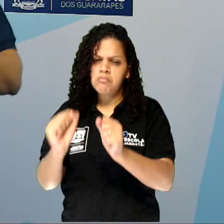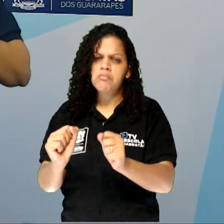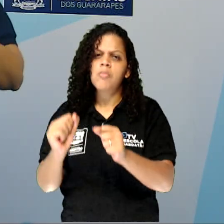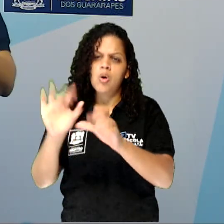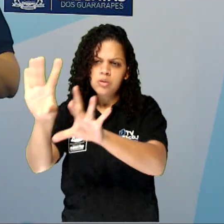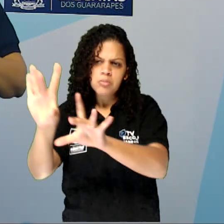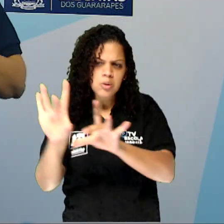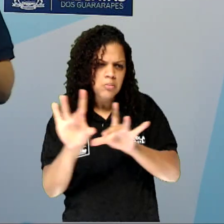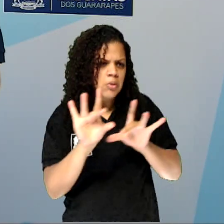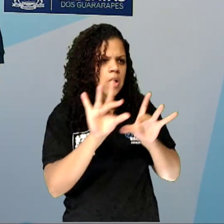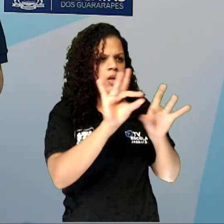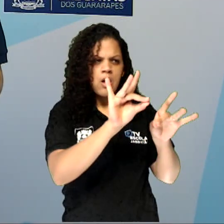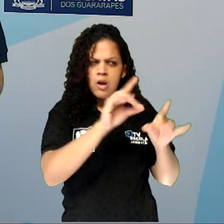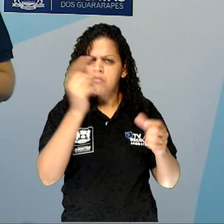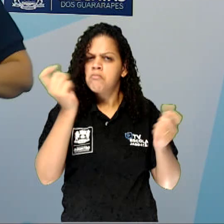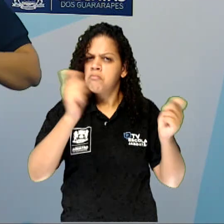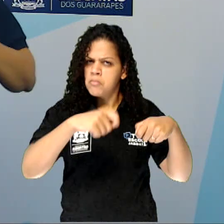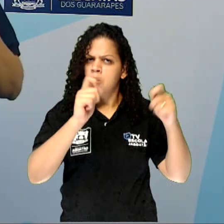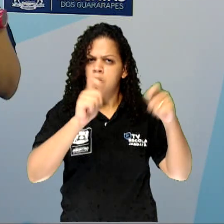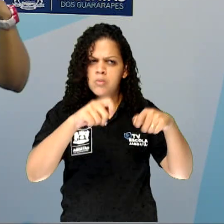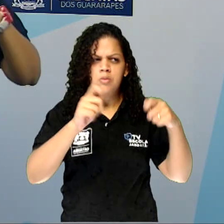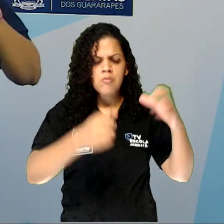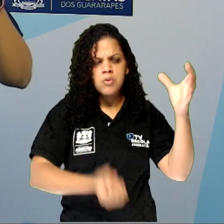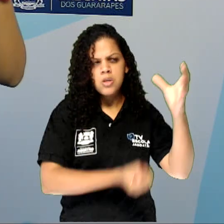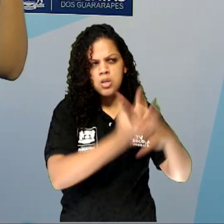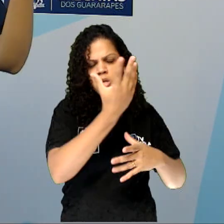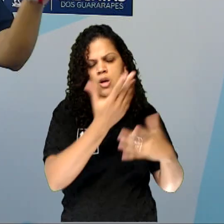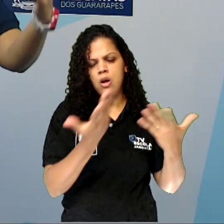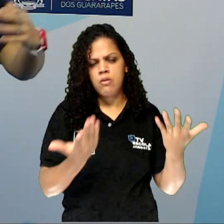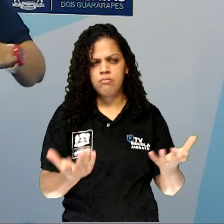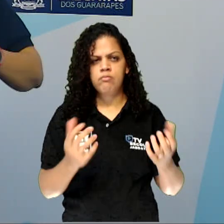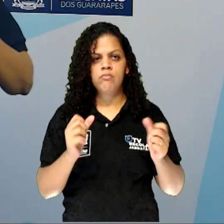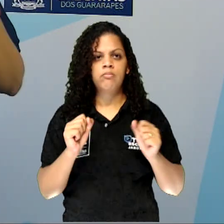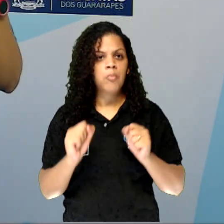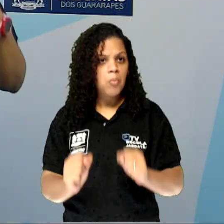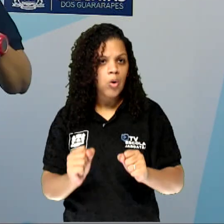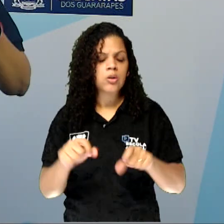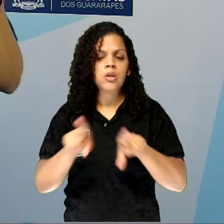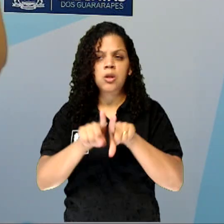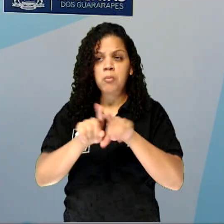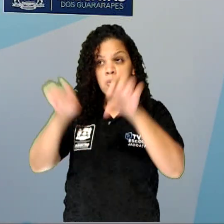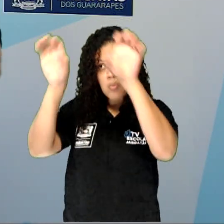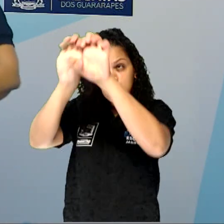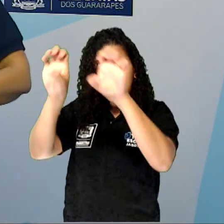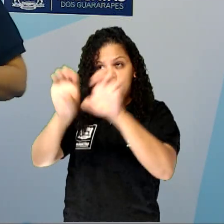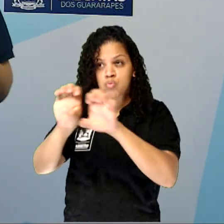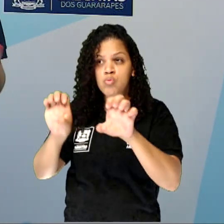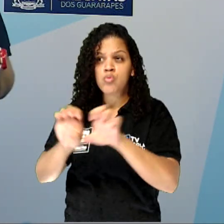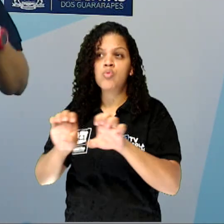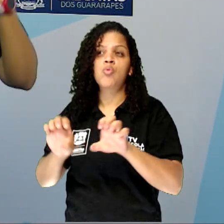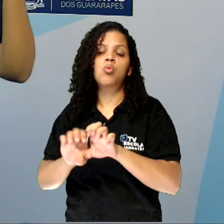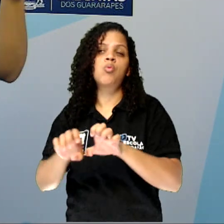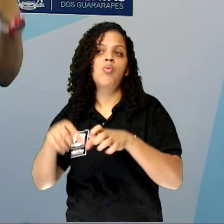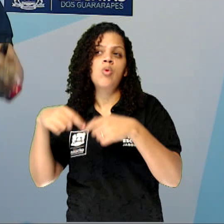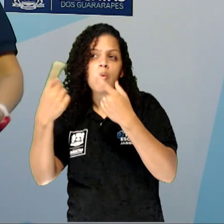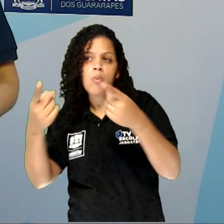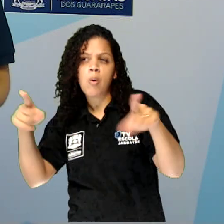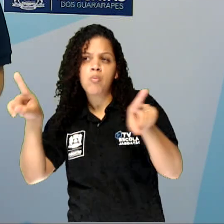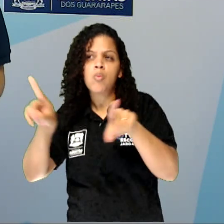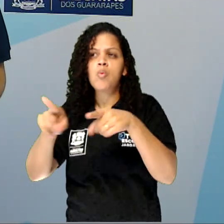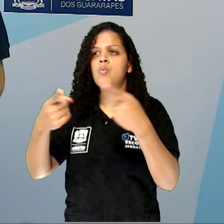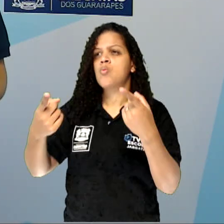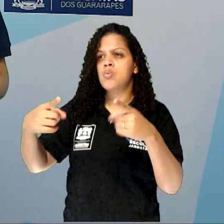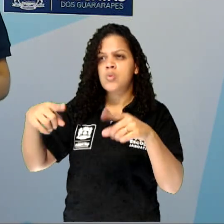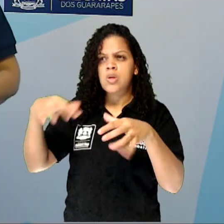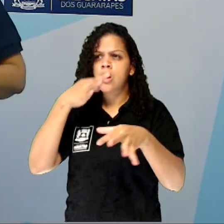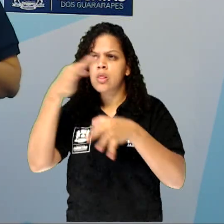que ele vai usar diversas possibilidades, né? Ele pode usar uma escultura, né, com a música, né, depoimento, com